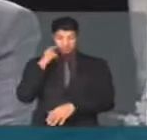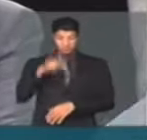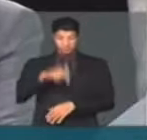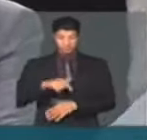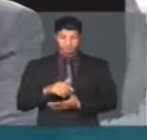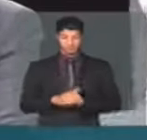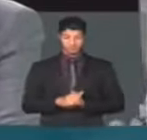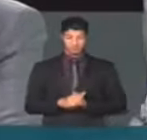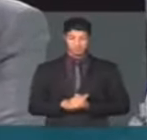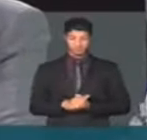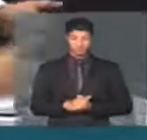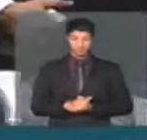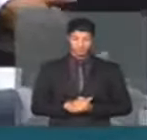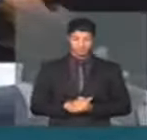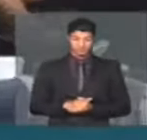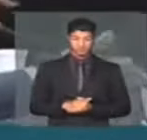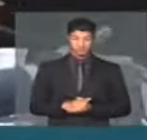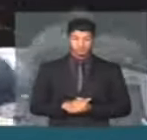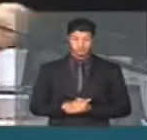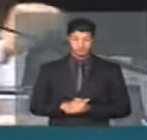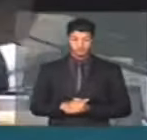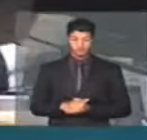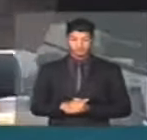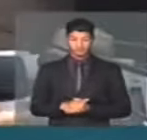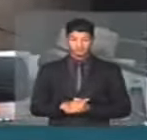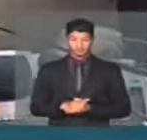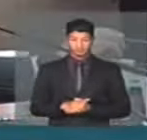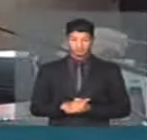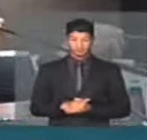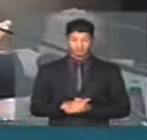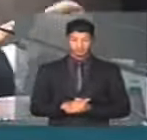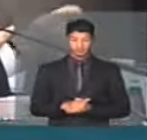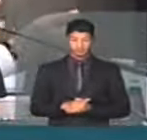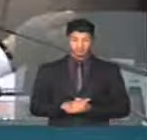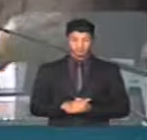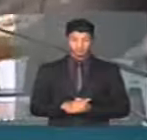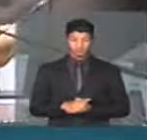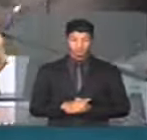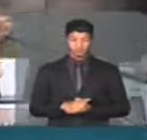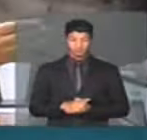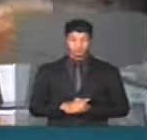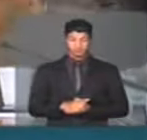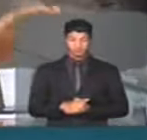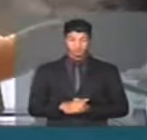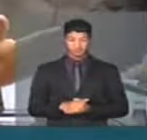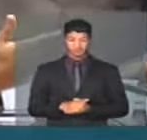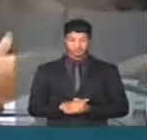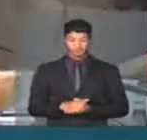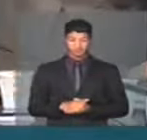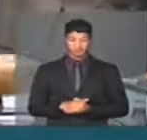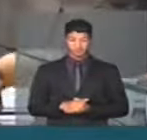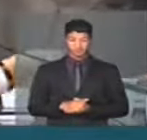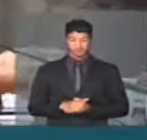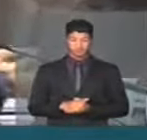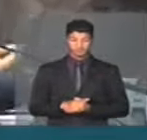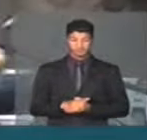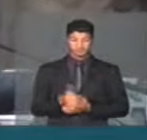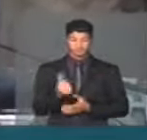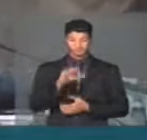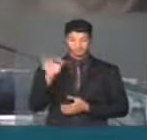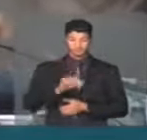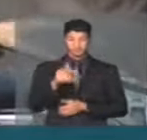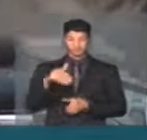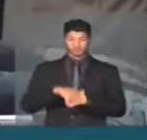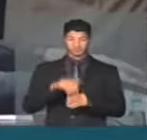vendo. Presidente, isso é para protelar, presidente. Tá voto ao presidente. Lado. Quando completar um minuto, eu vou encerrar a votação, deputado. Senhor presidente. 100%